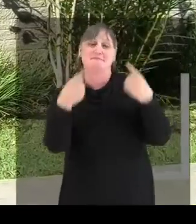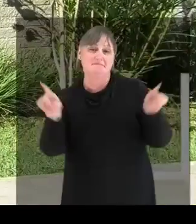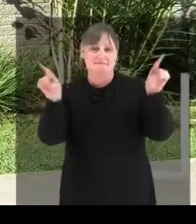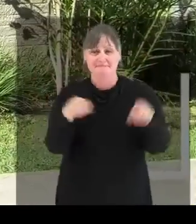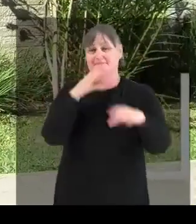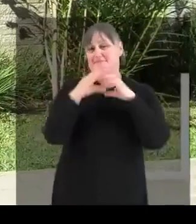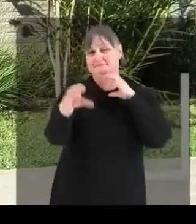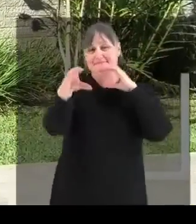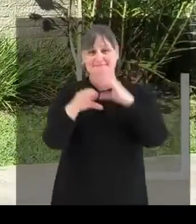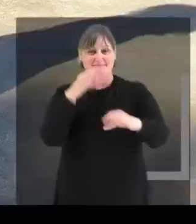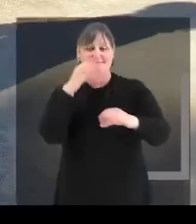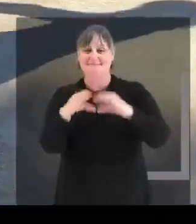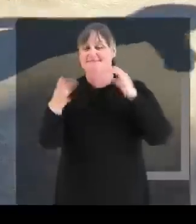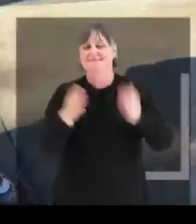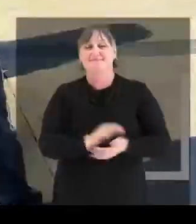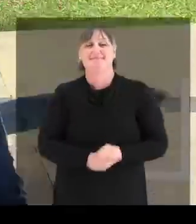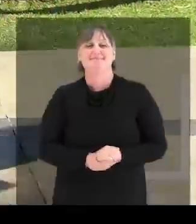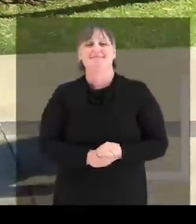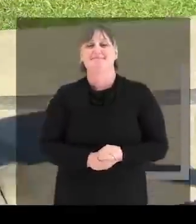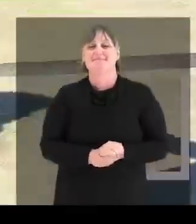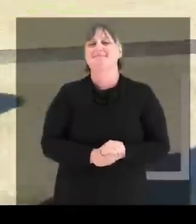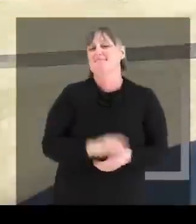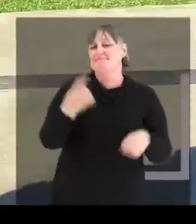quem tirar? Vamos,